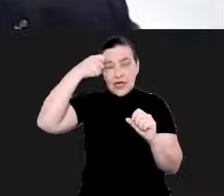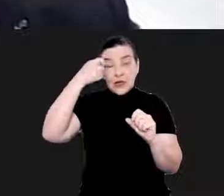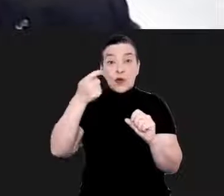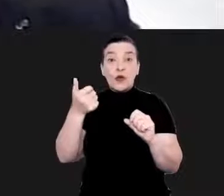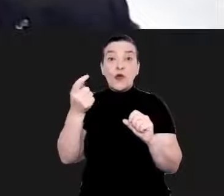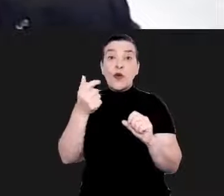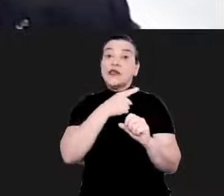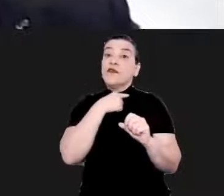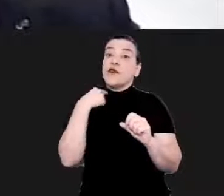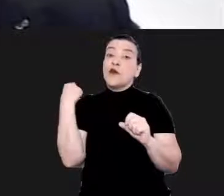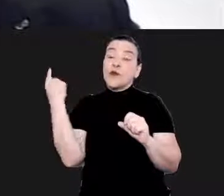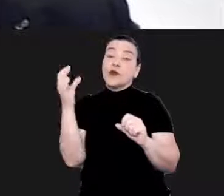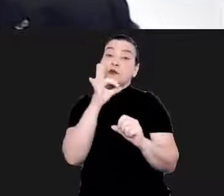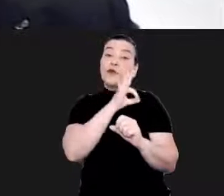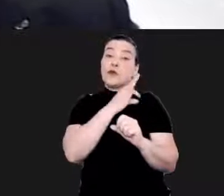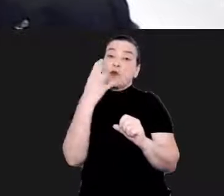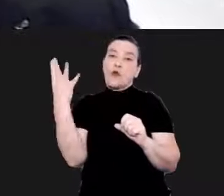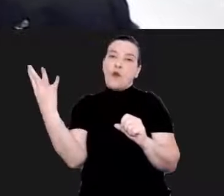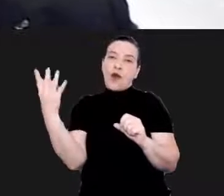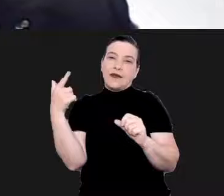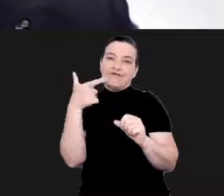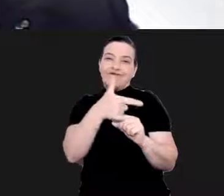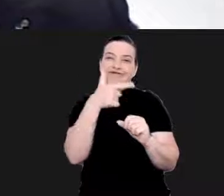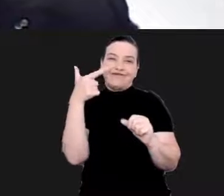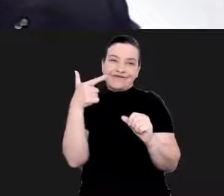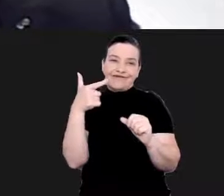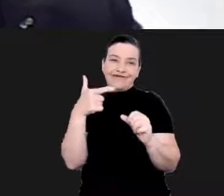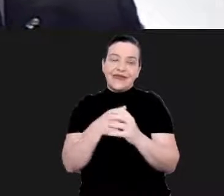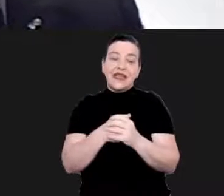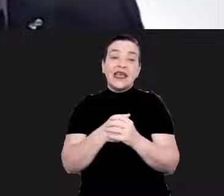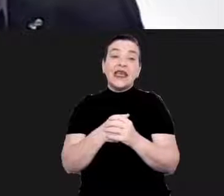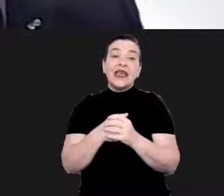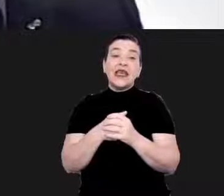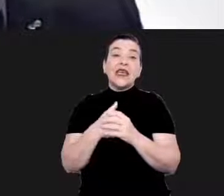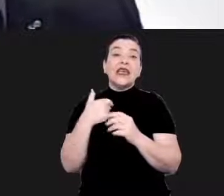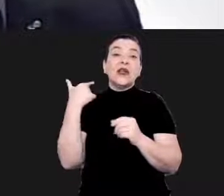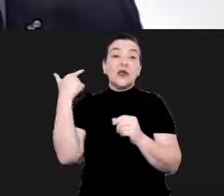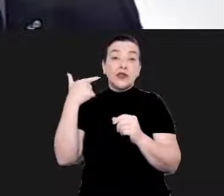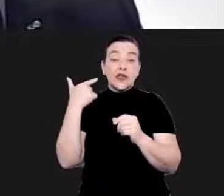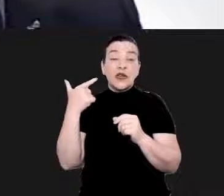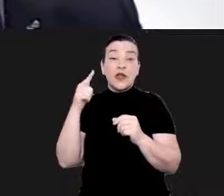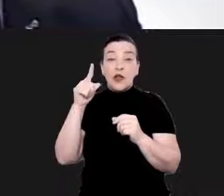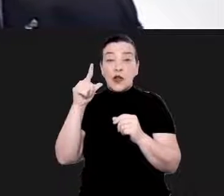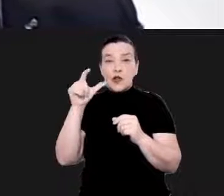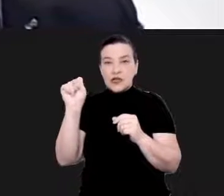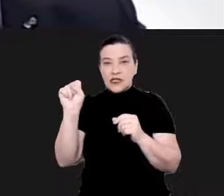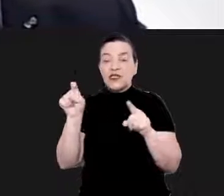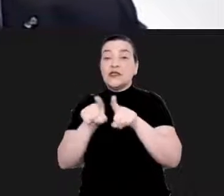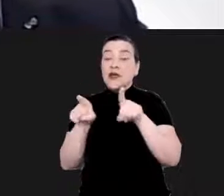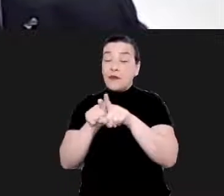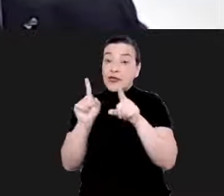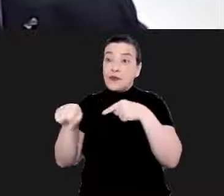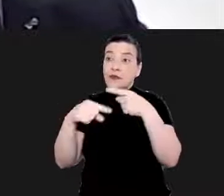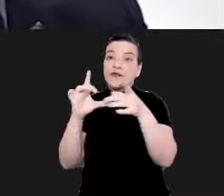4 policiais em Los Angeles e que foram absolvidos, criando uma grande corrupção social.